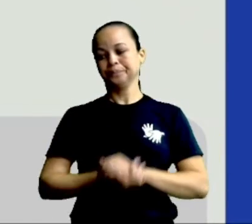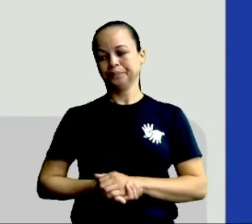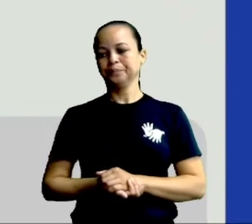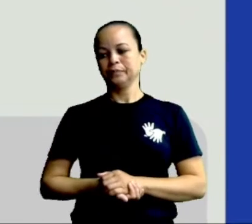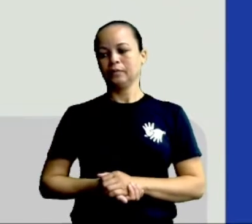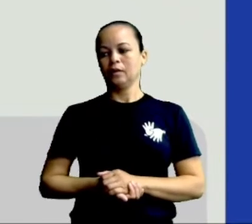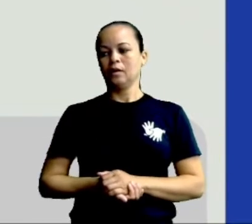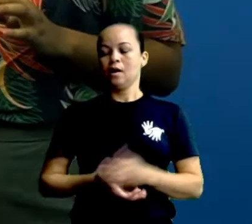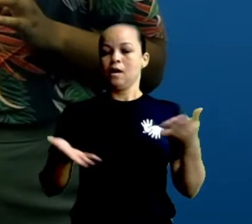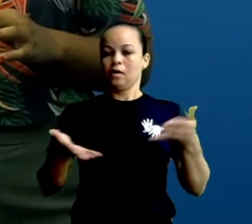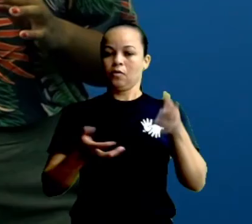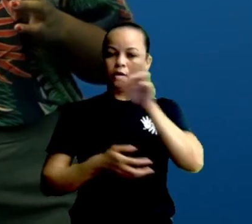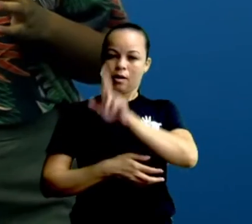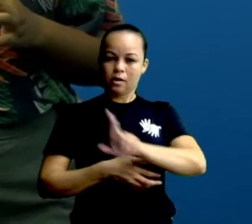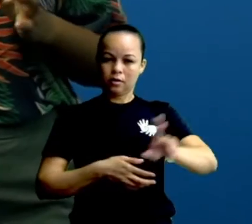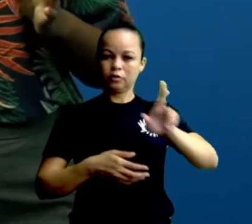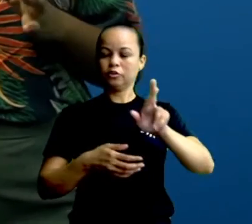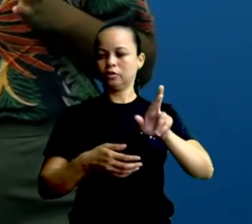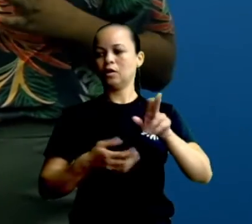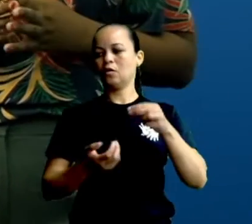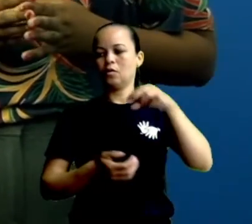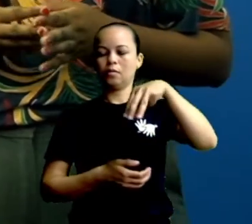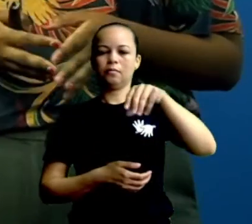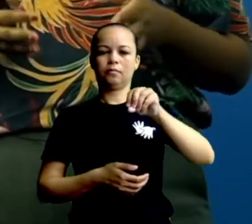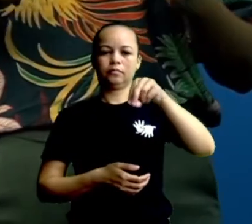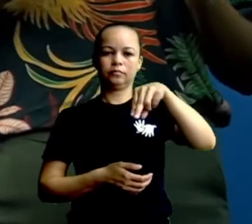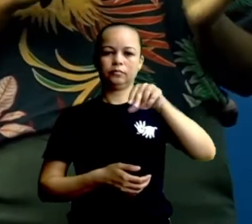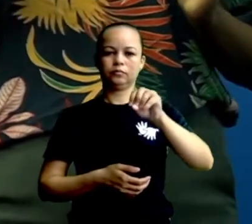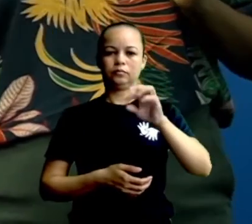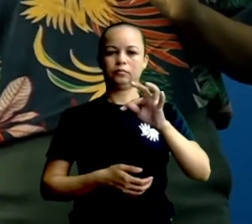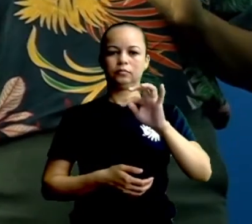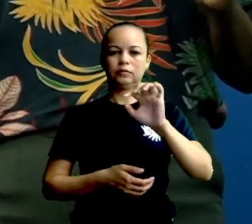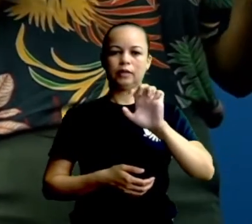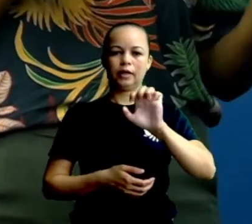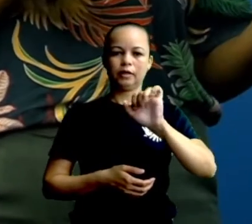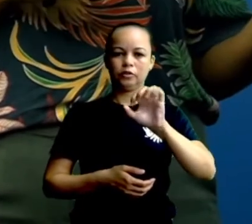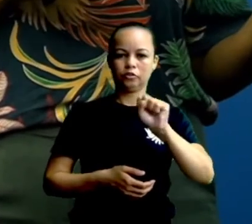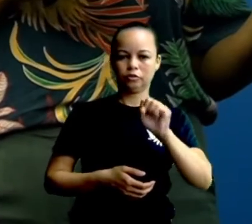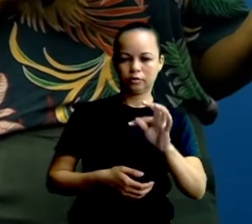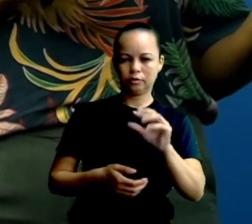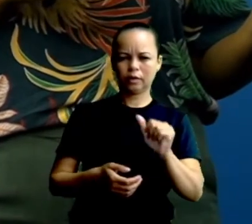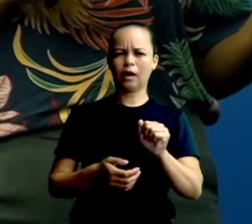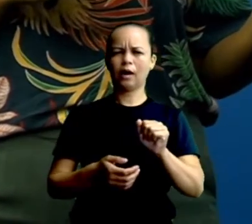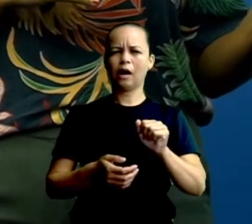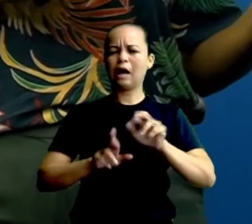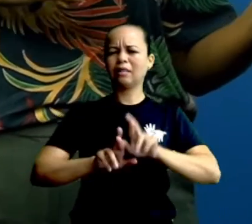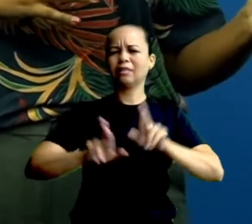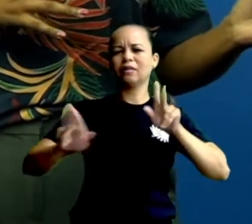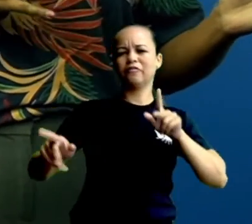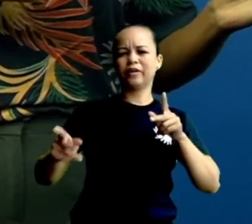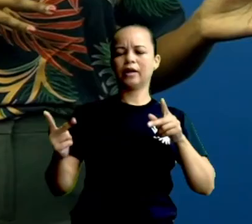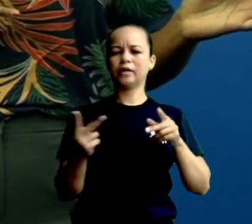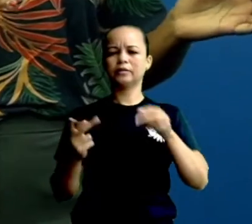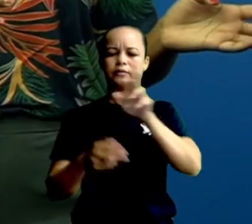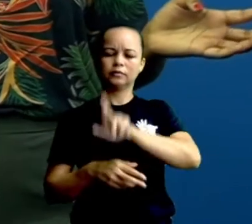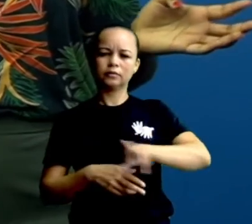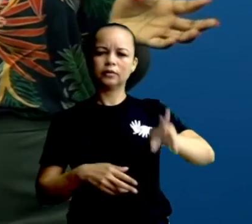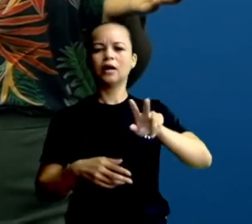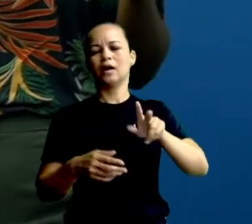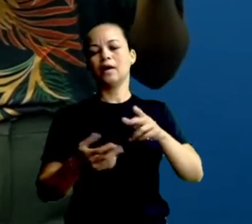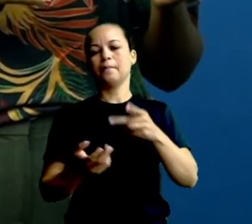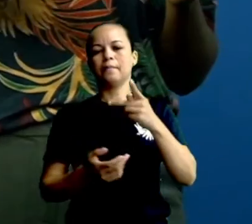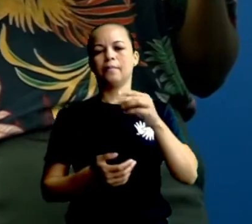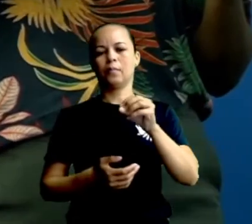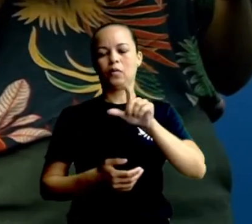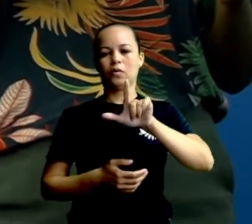Agora a gente vai ver as religiões monoteístas. E aí qual a diferença das religiões